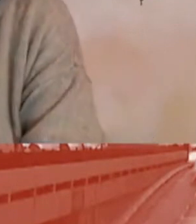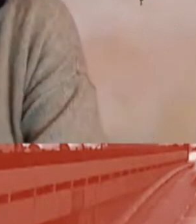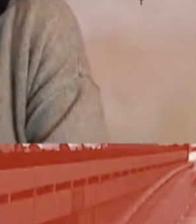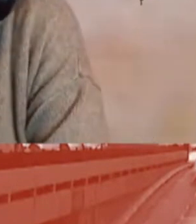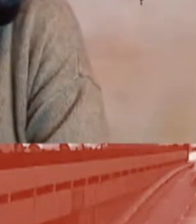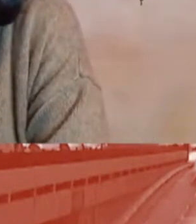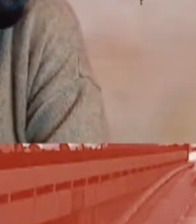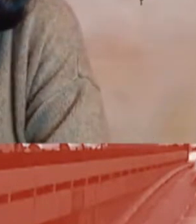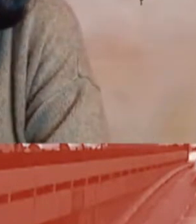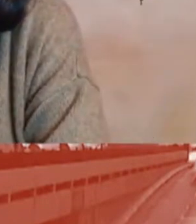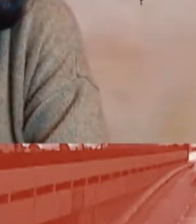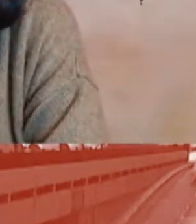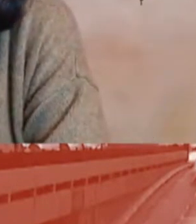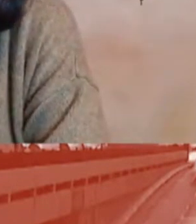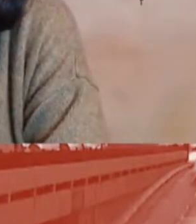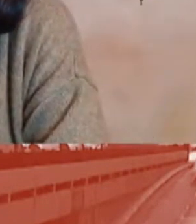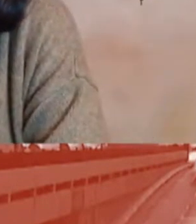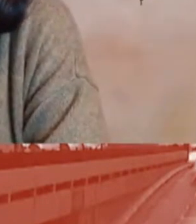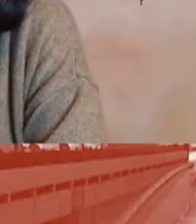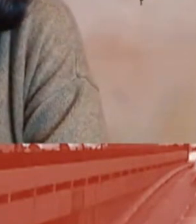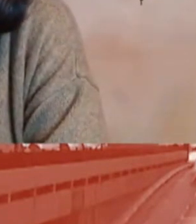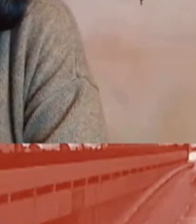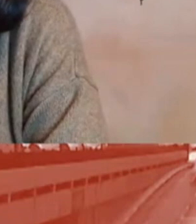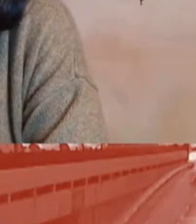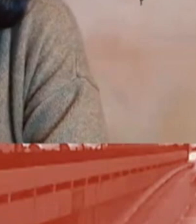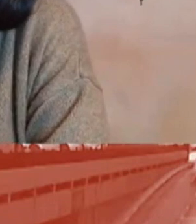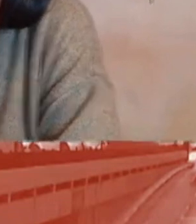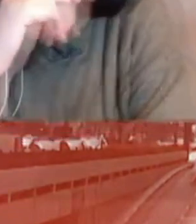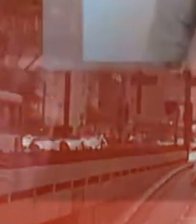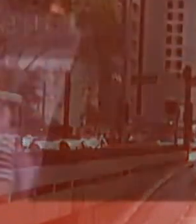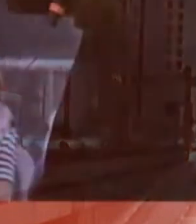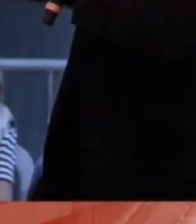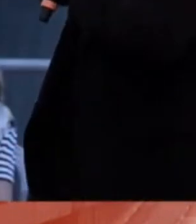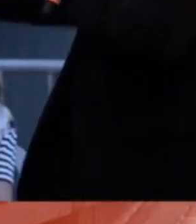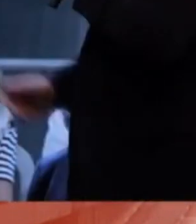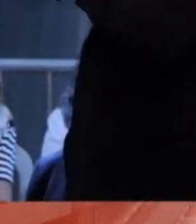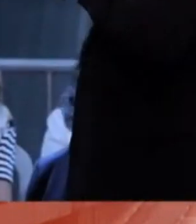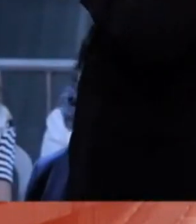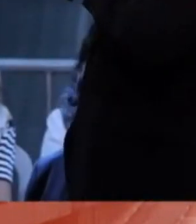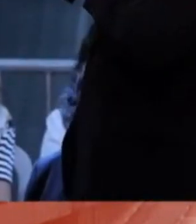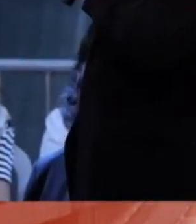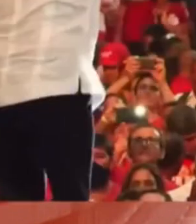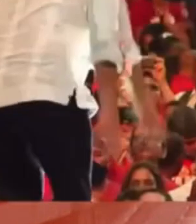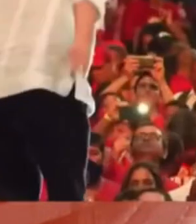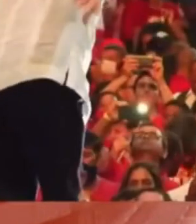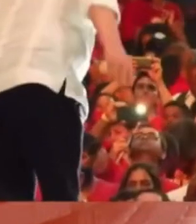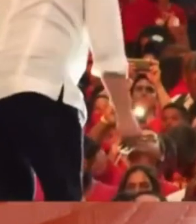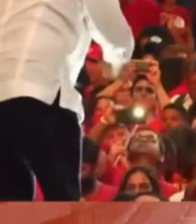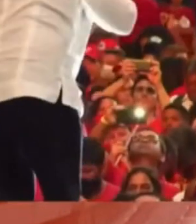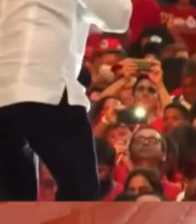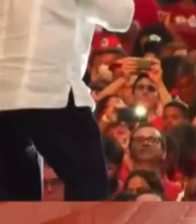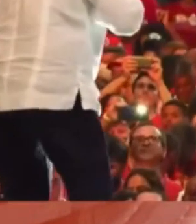a emoção, né? Nós somos muito razão, mas nós temos que mexer com a emoção, né? O ser humano é 80% emoção